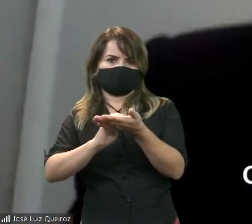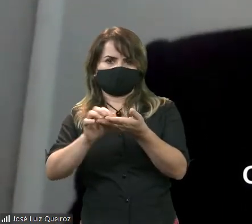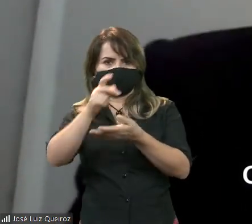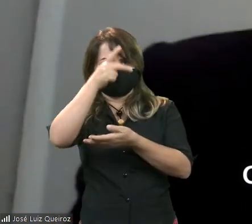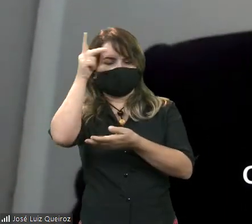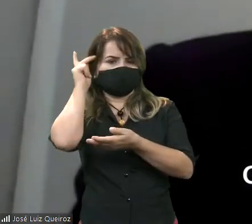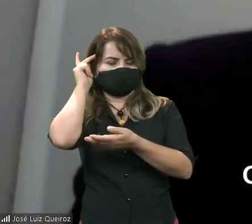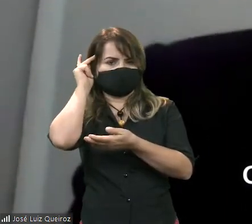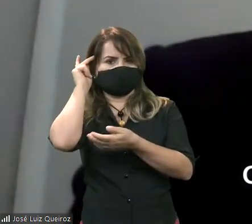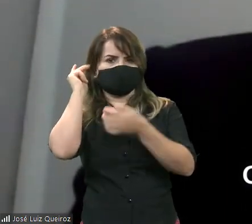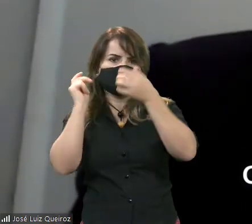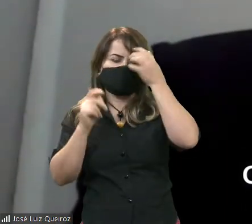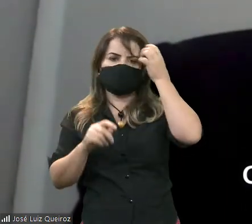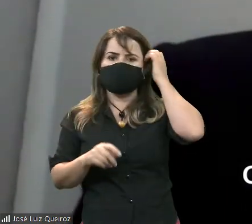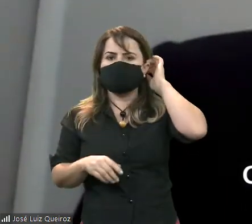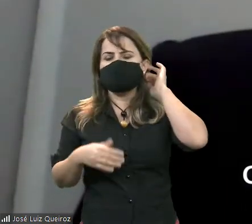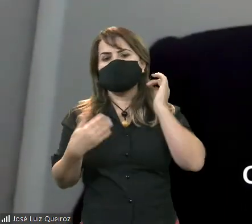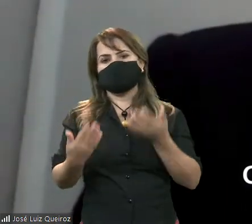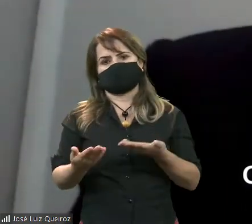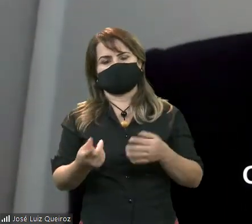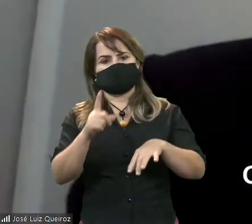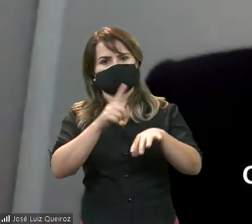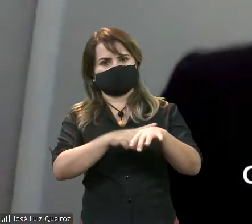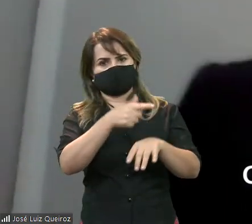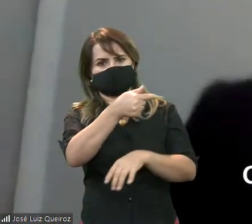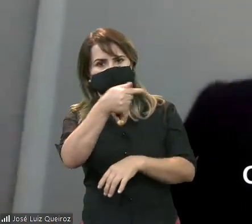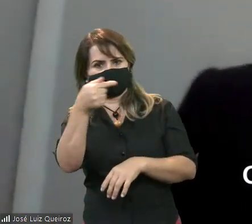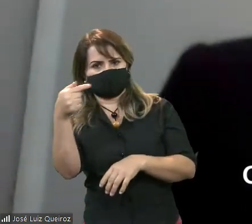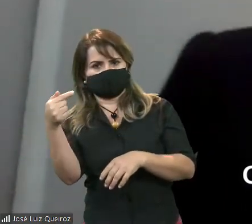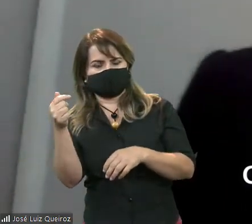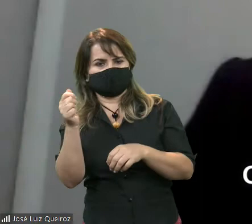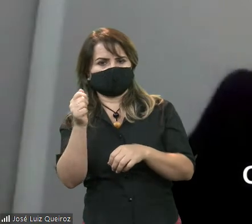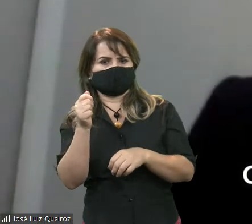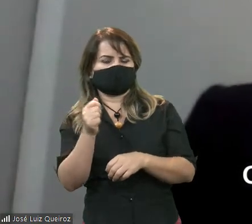for necessário, para aprimorar, discutir o projeto.